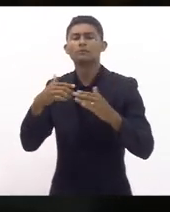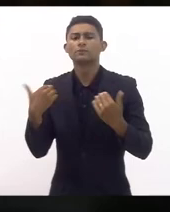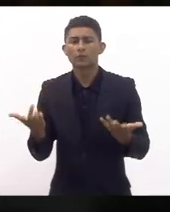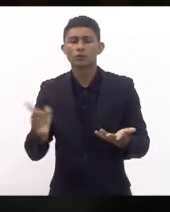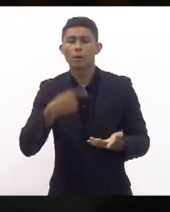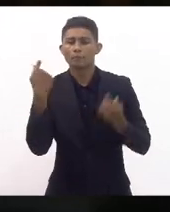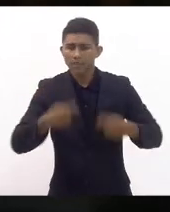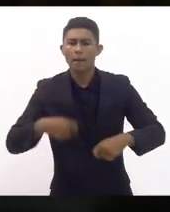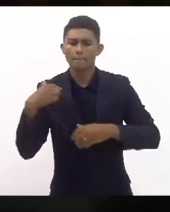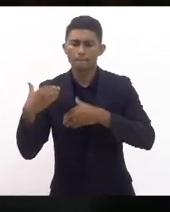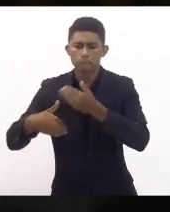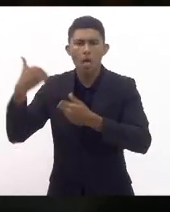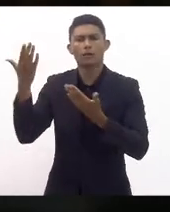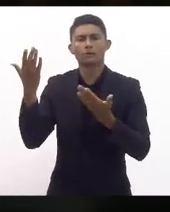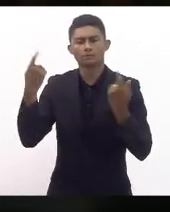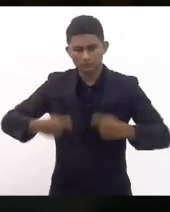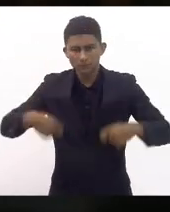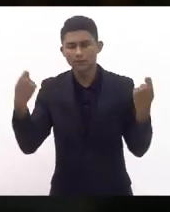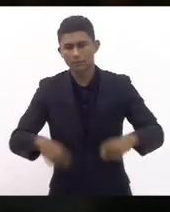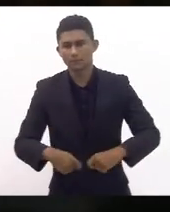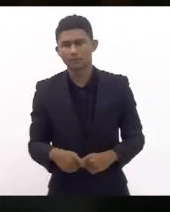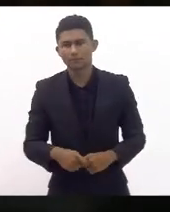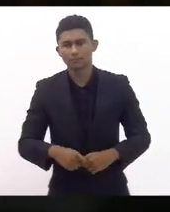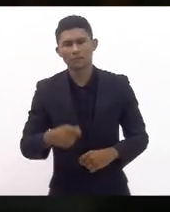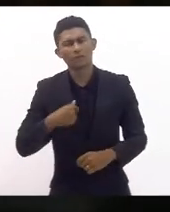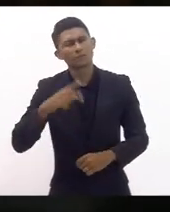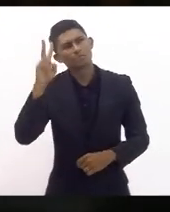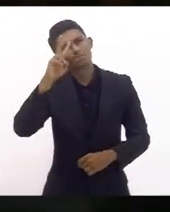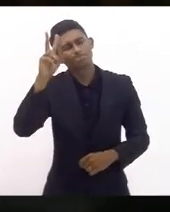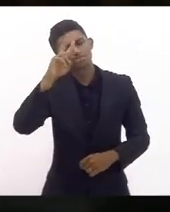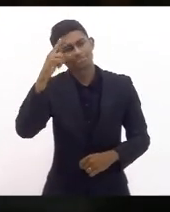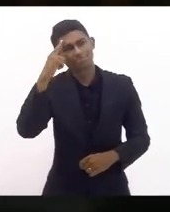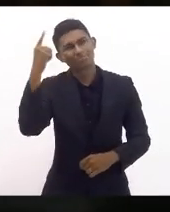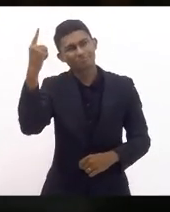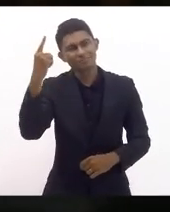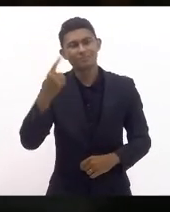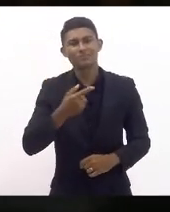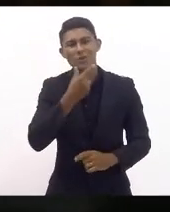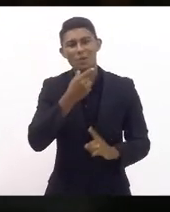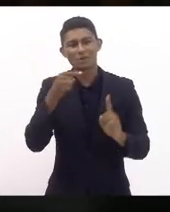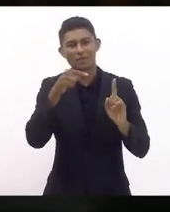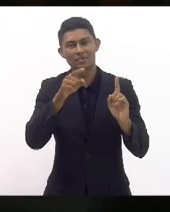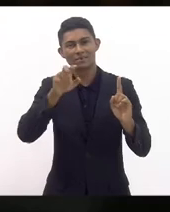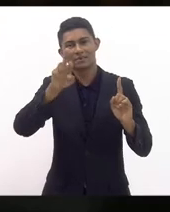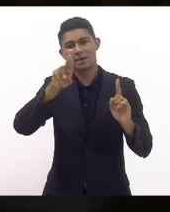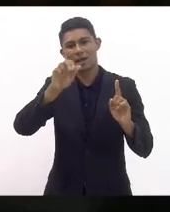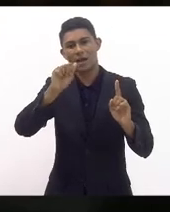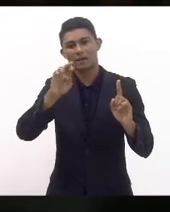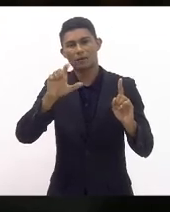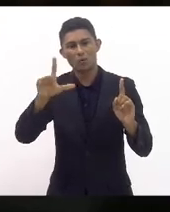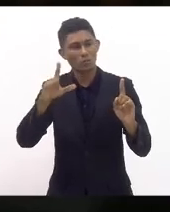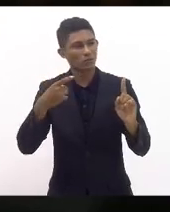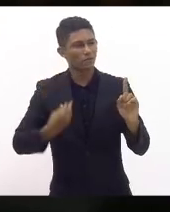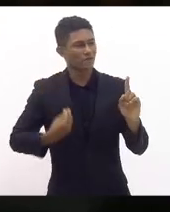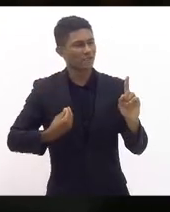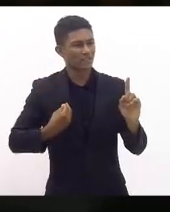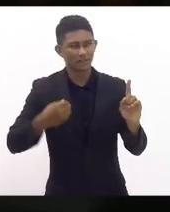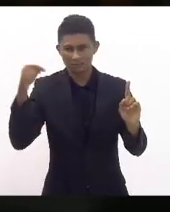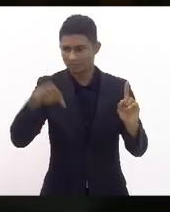precisávamos avançar, né? Quando eu falo isso, me lembro sempre do Raul Veloso, que estava por aqui também, não sei se ainda está,